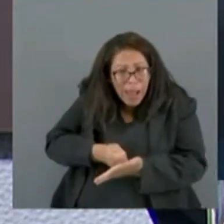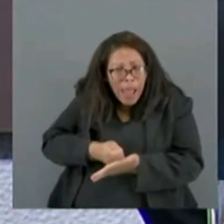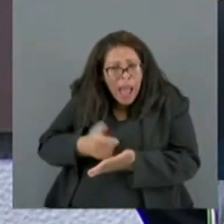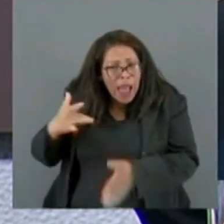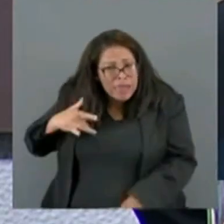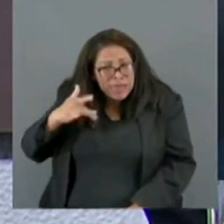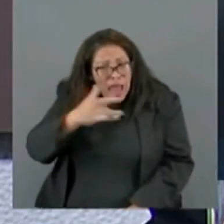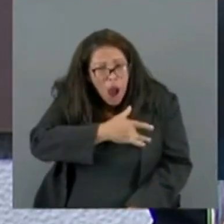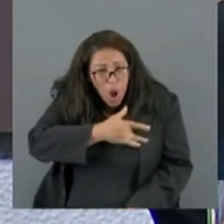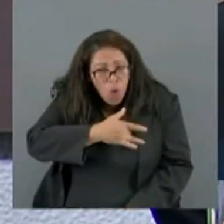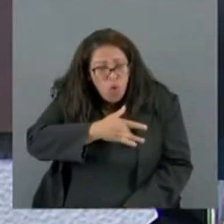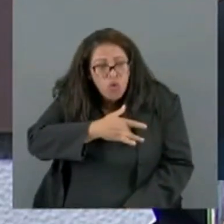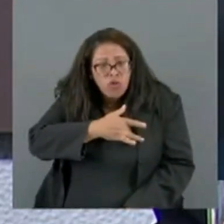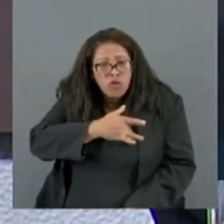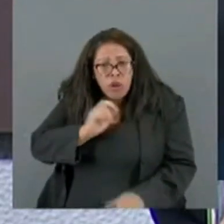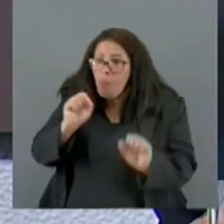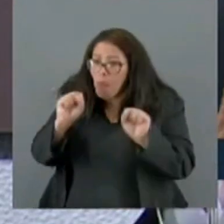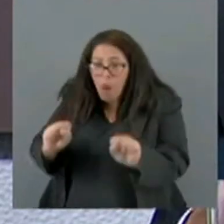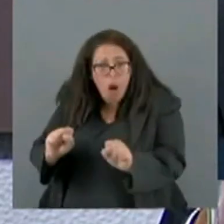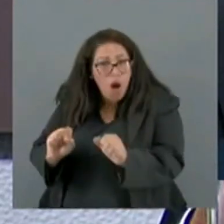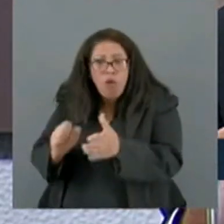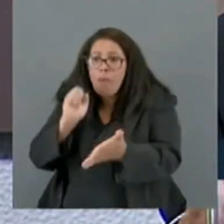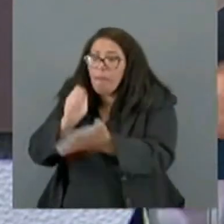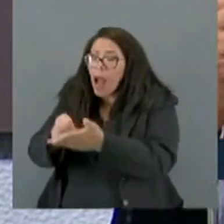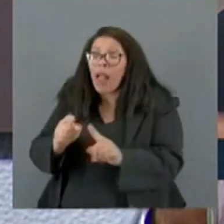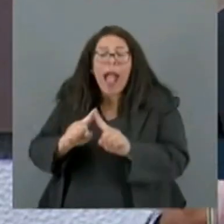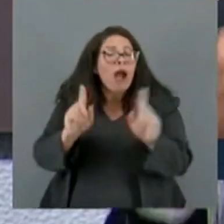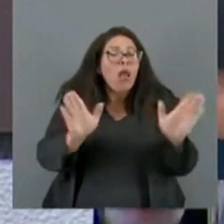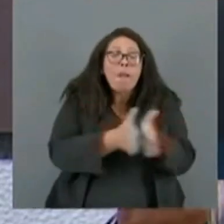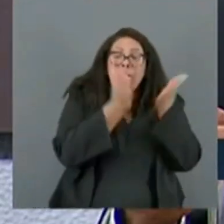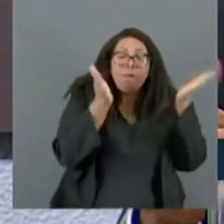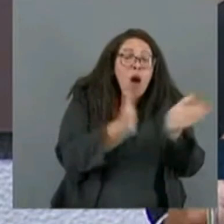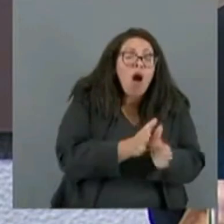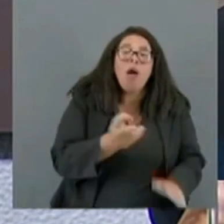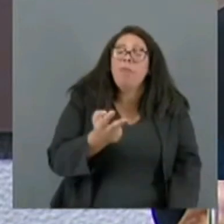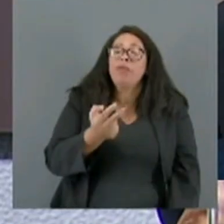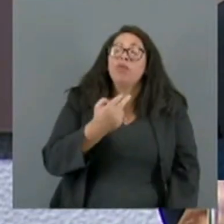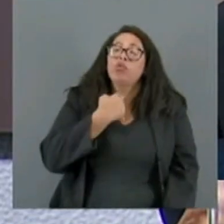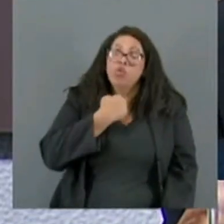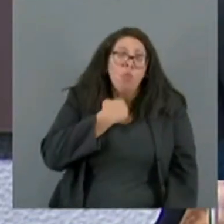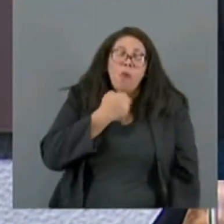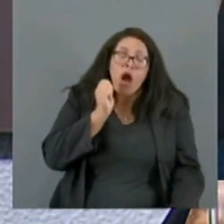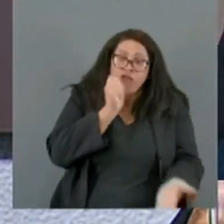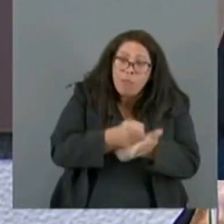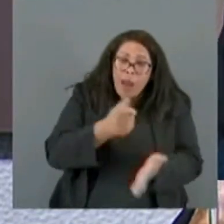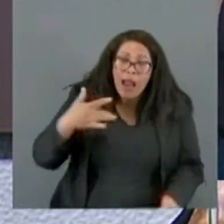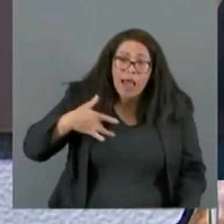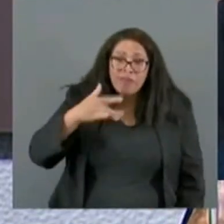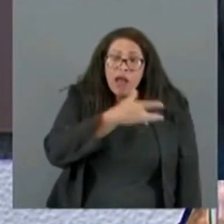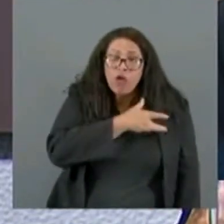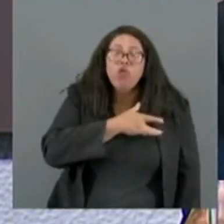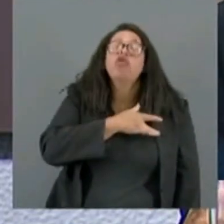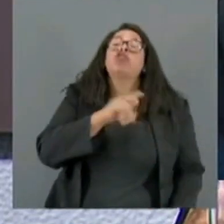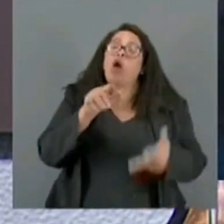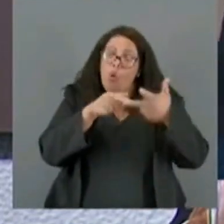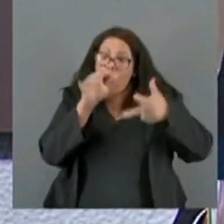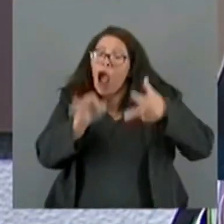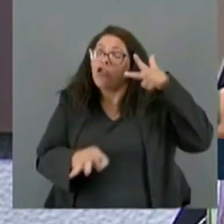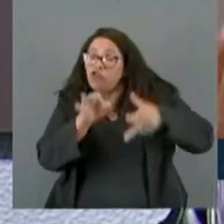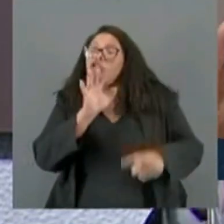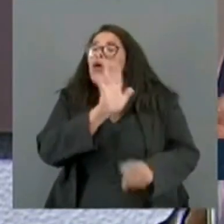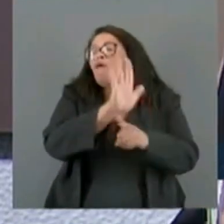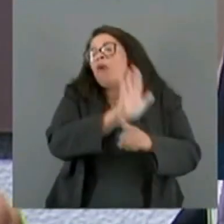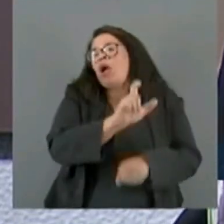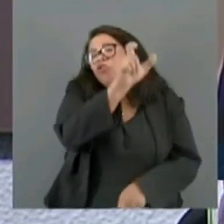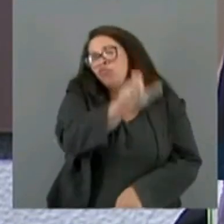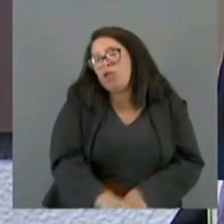pessoa pobre que está na iminência de uma morte, eu acho que viola o que há de mais sagrado na Constituição, que é o princípio da dignidade da pessoa humana.